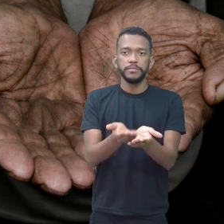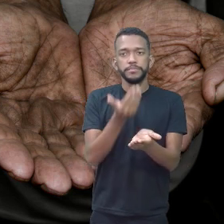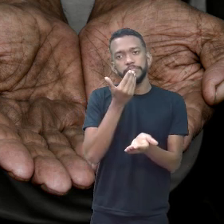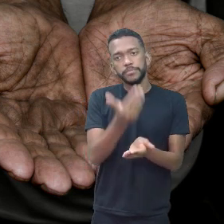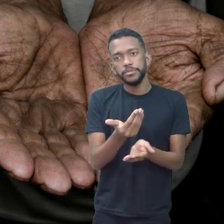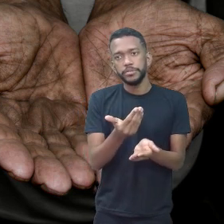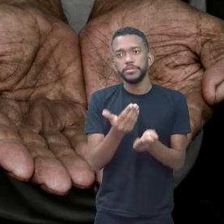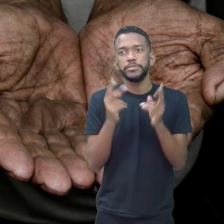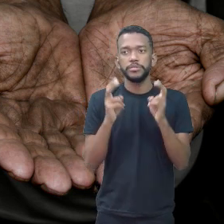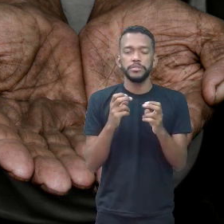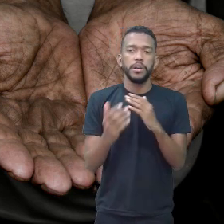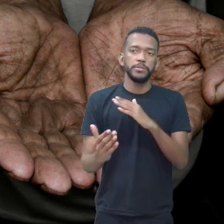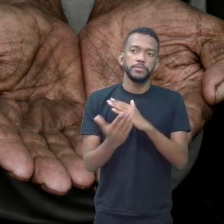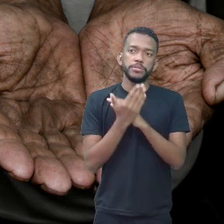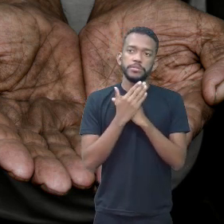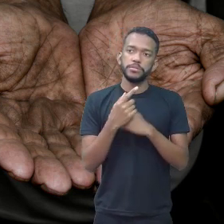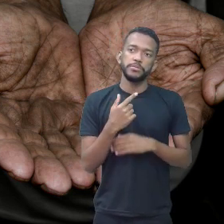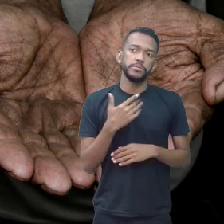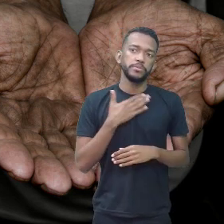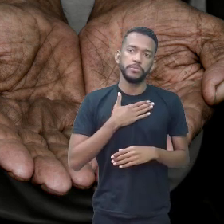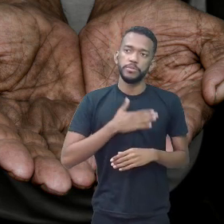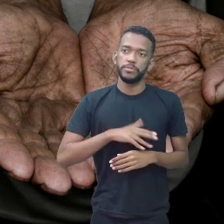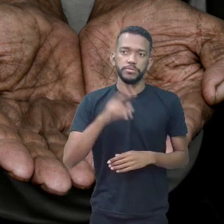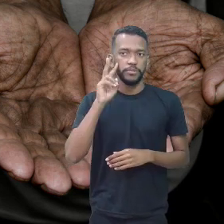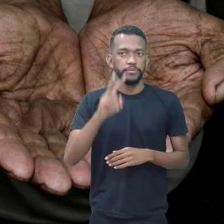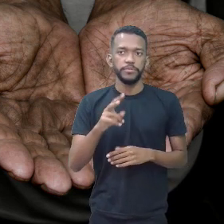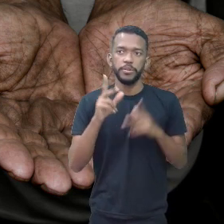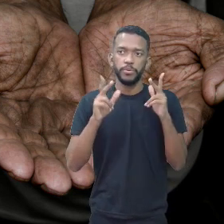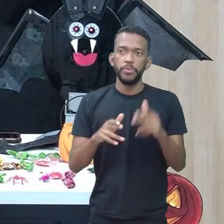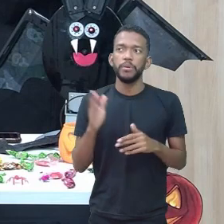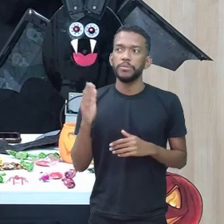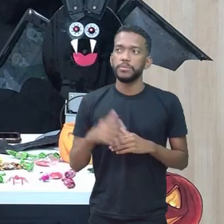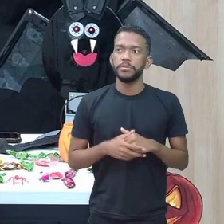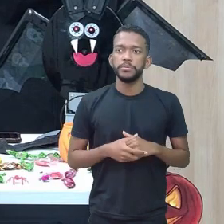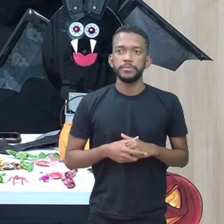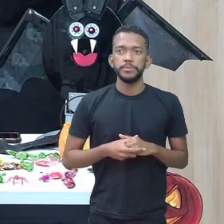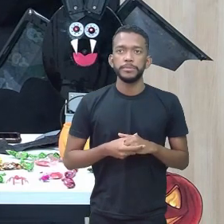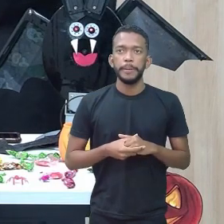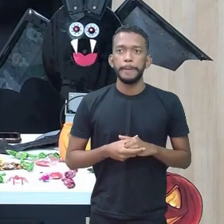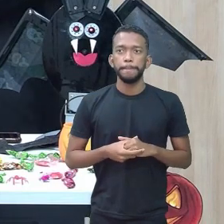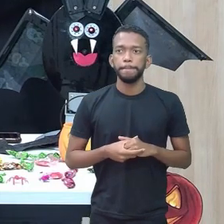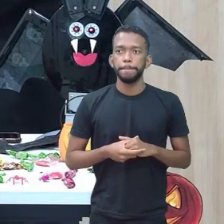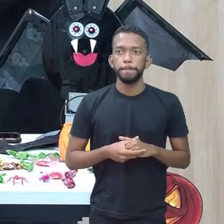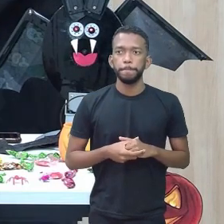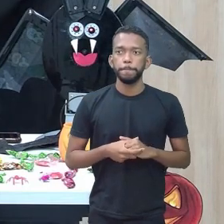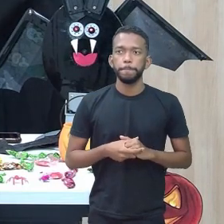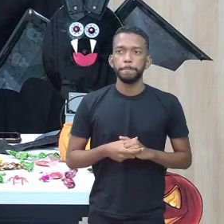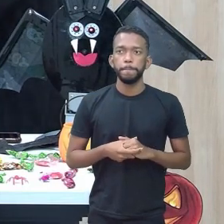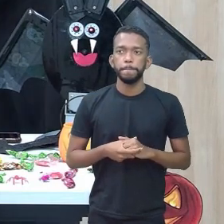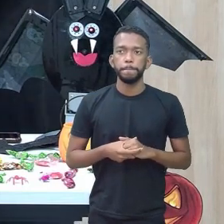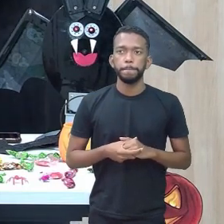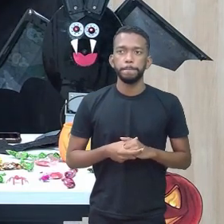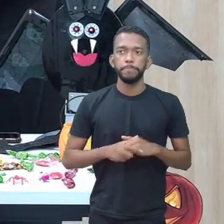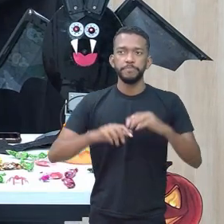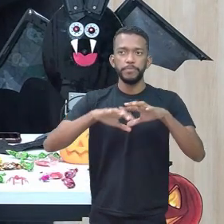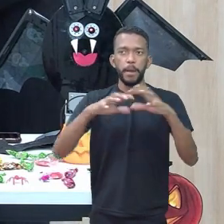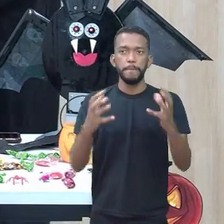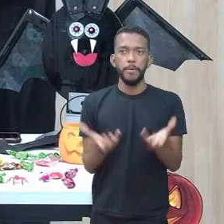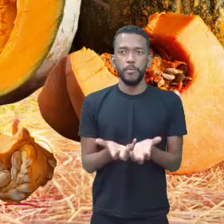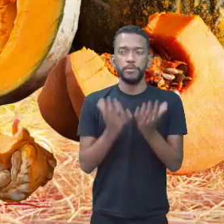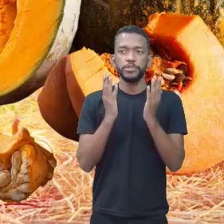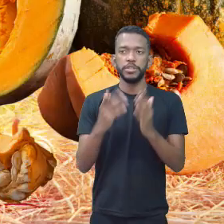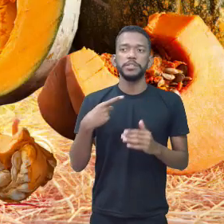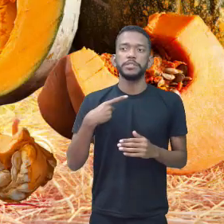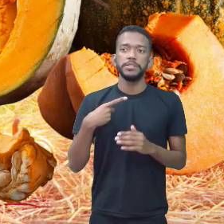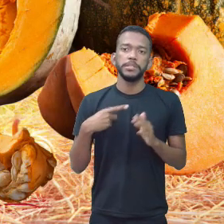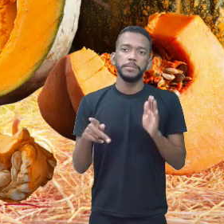pedindo auxílio, né? A gente não gostaria de ver cenas como essas, tá certo? A abóbora traz,